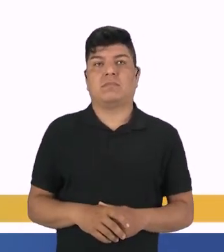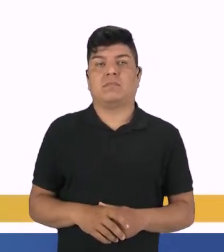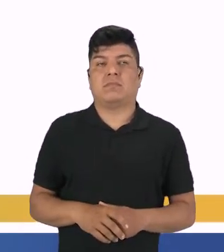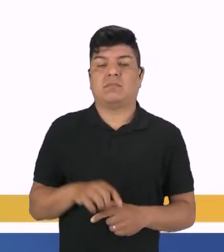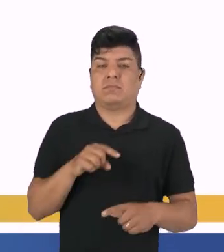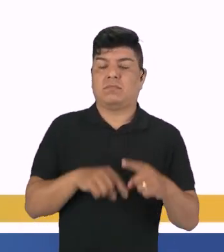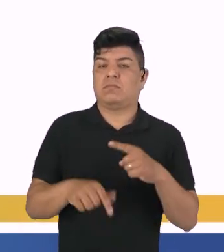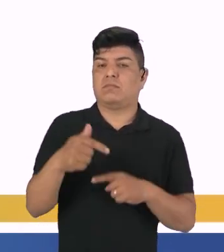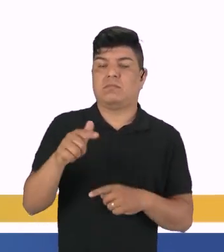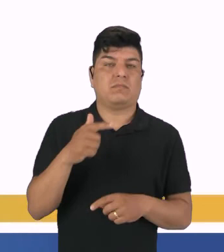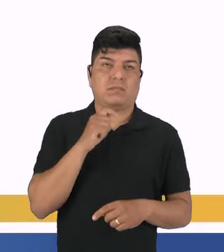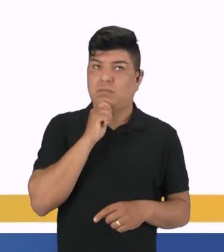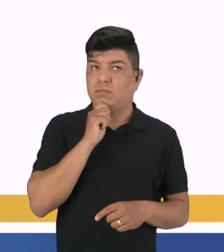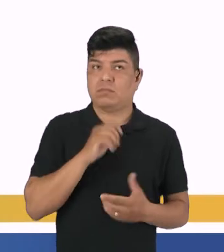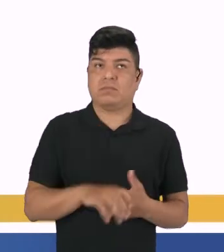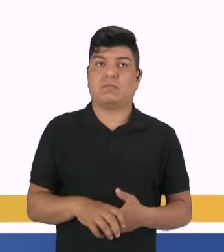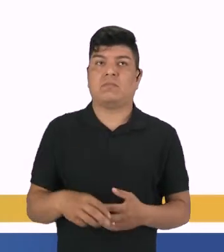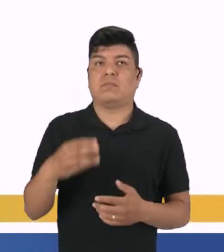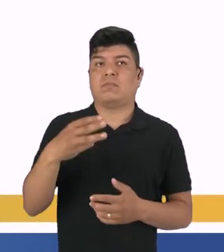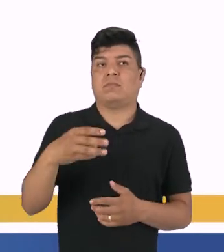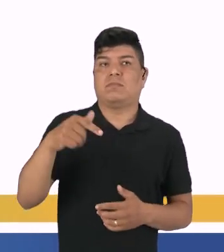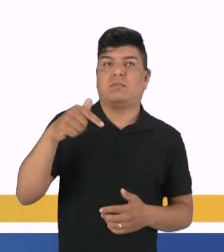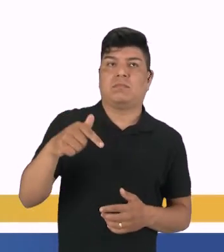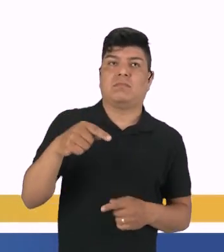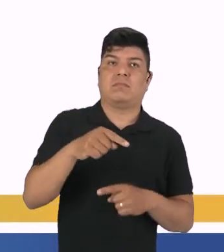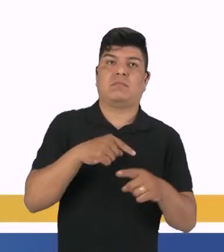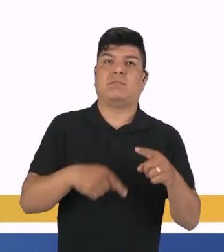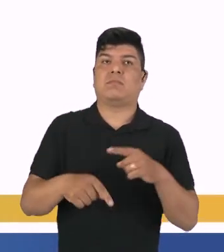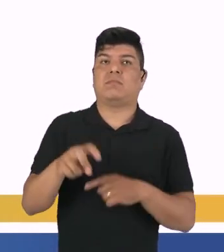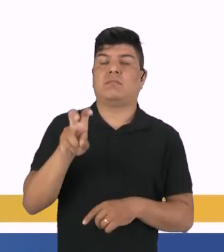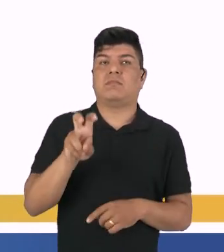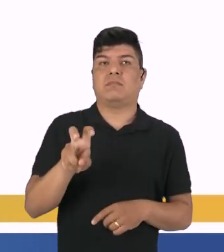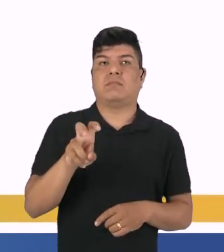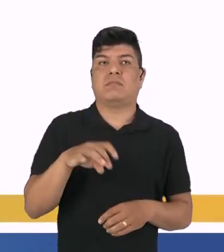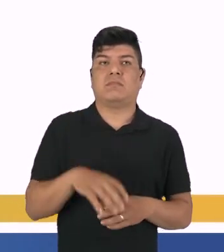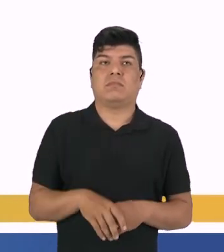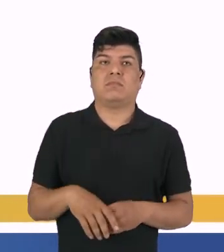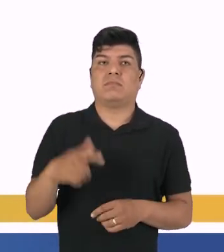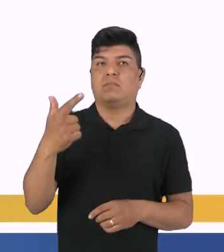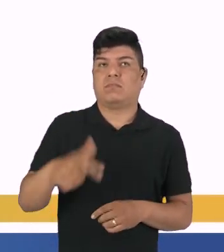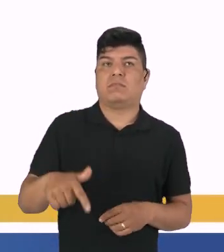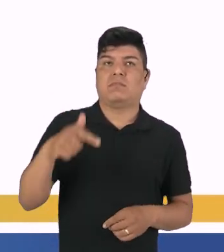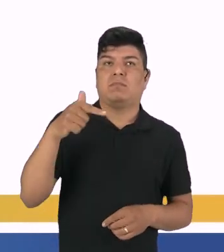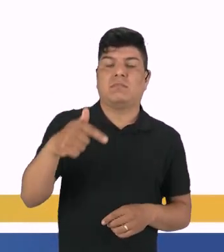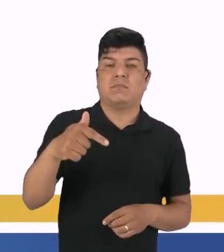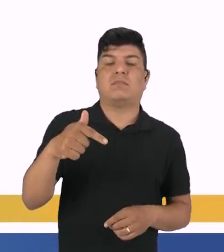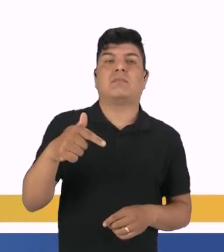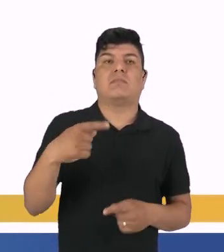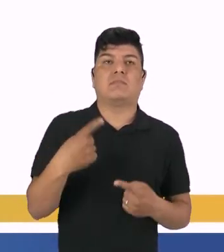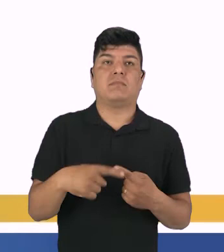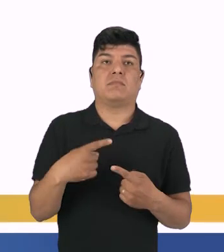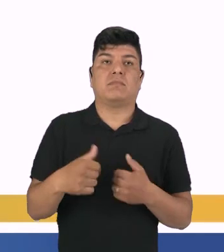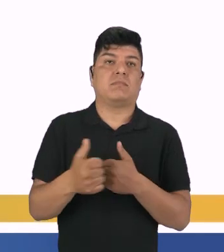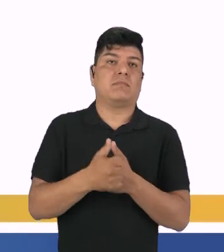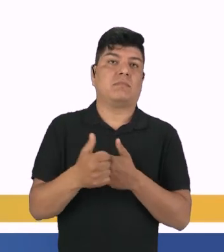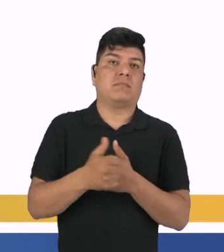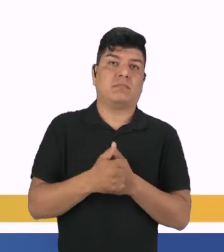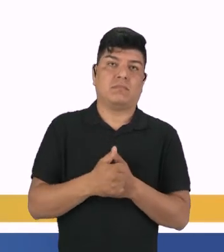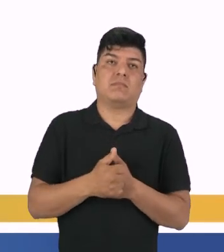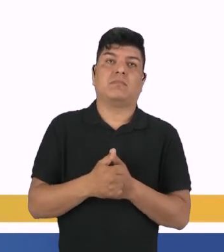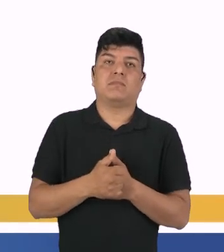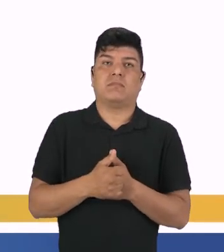com 7. Então, aí eu tenho aí 37 dividido para 5. Novamente vai dar 7, né? Porque é o que fica mais